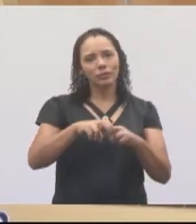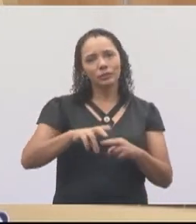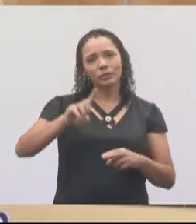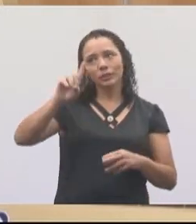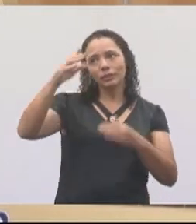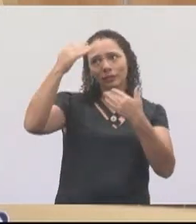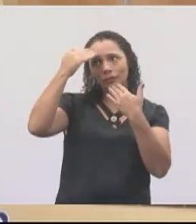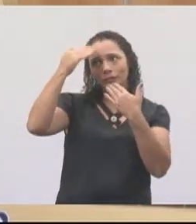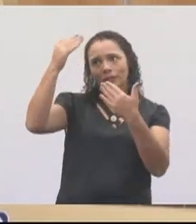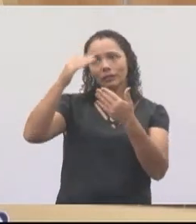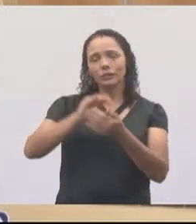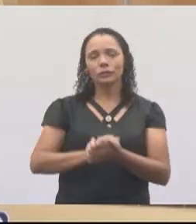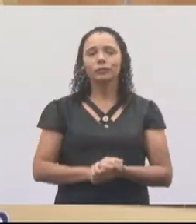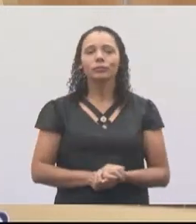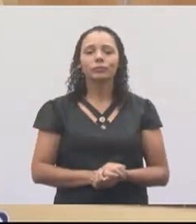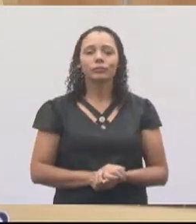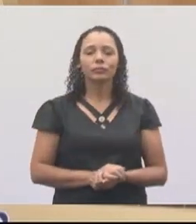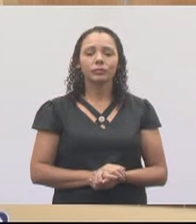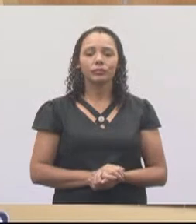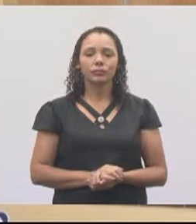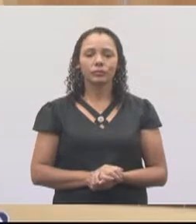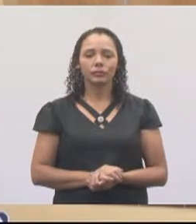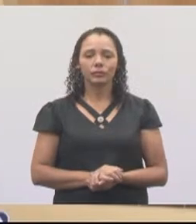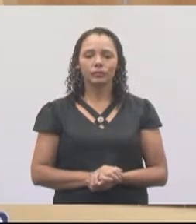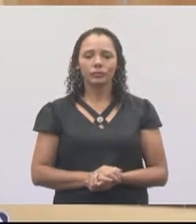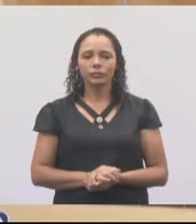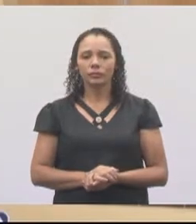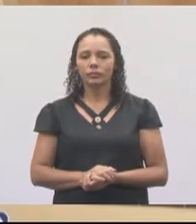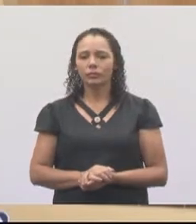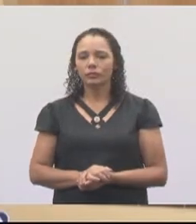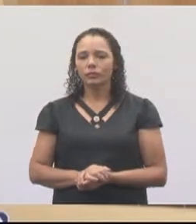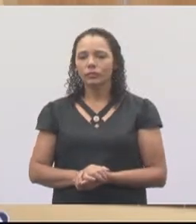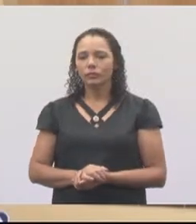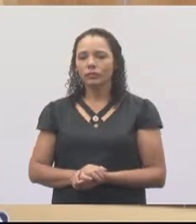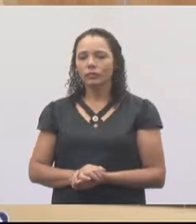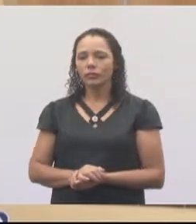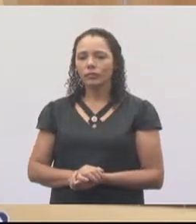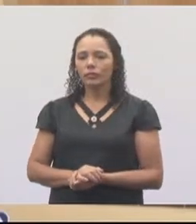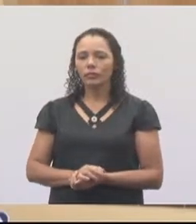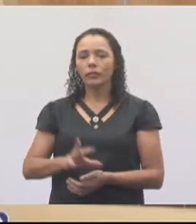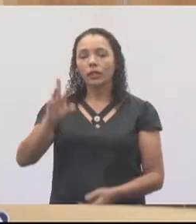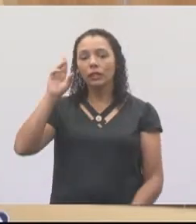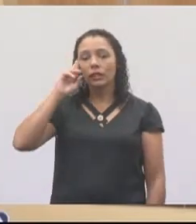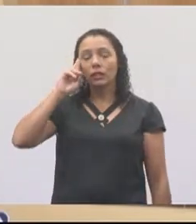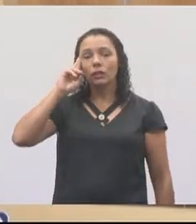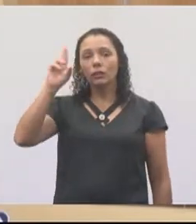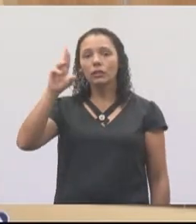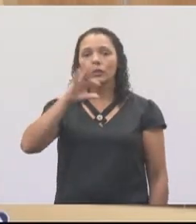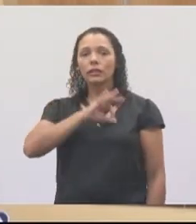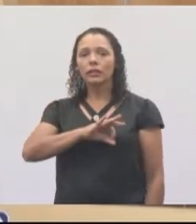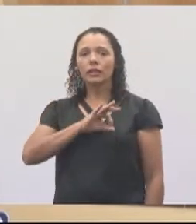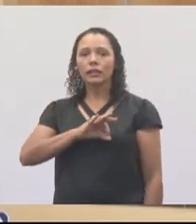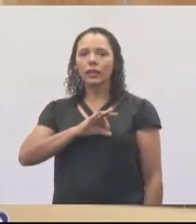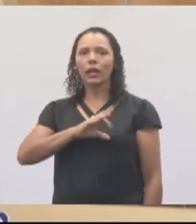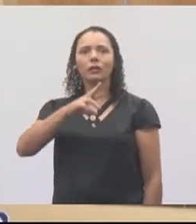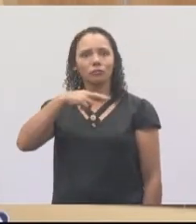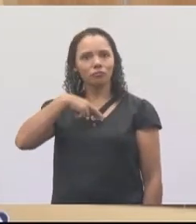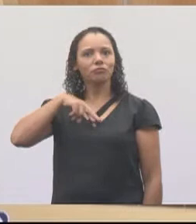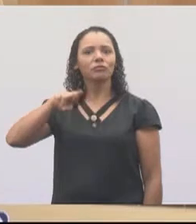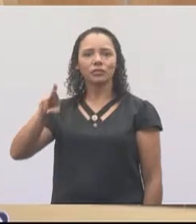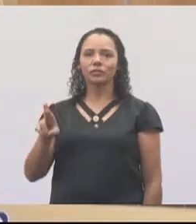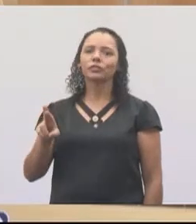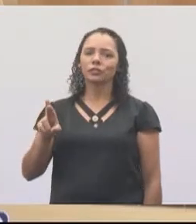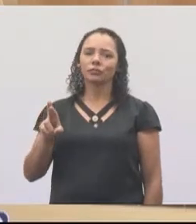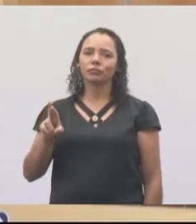Um homem muito religioso, que eu encontrava com ele pelo menos 2 ou